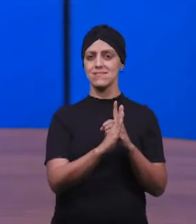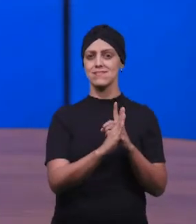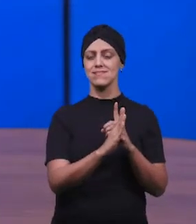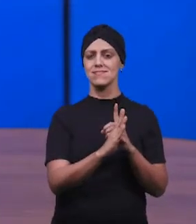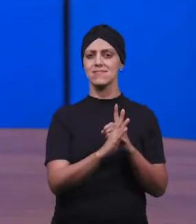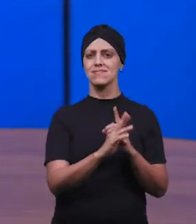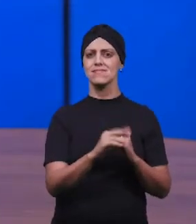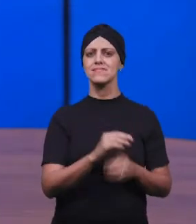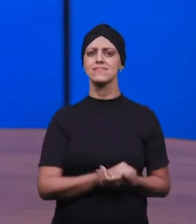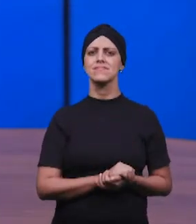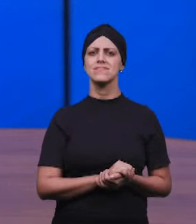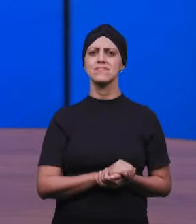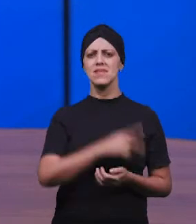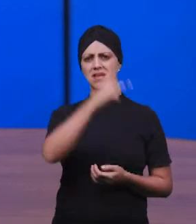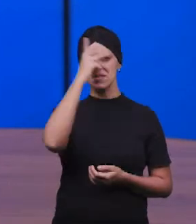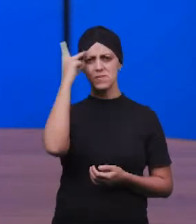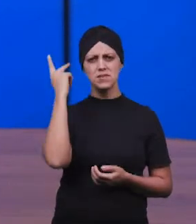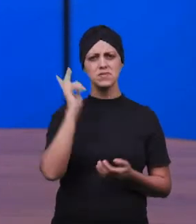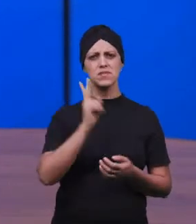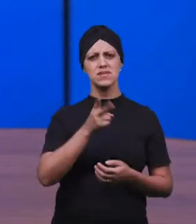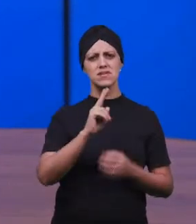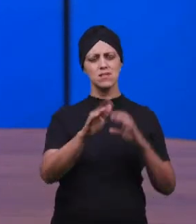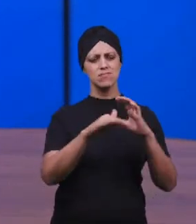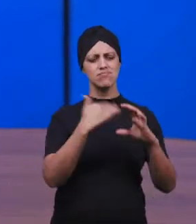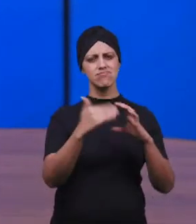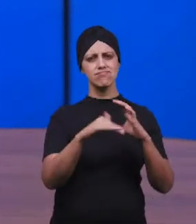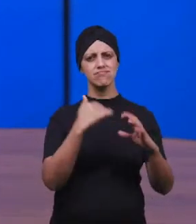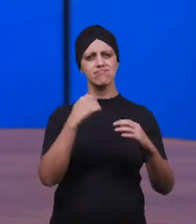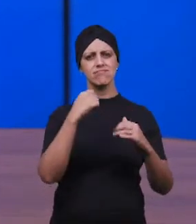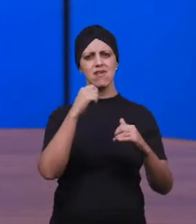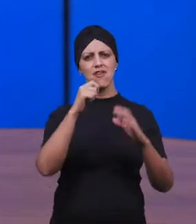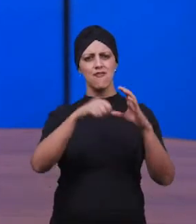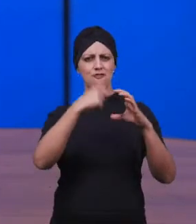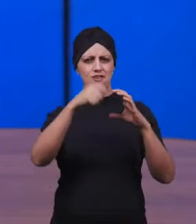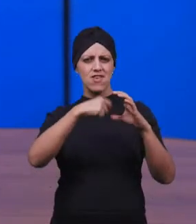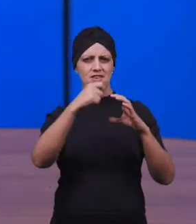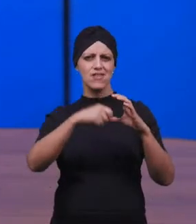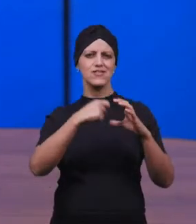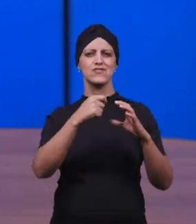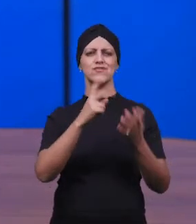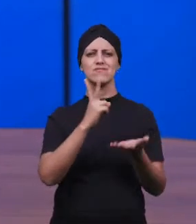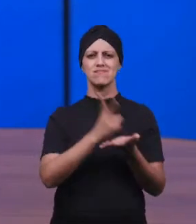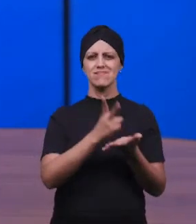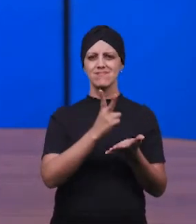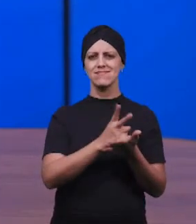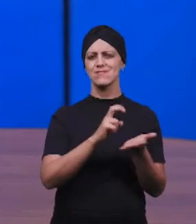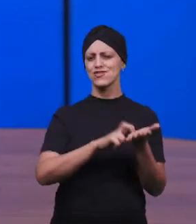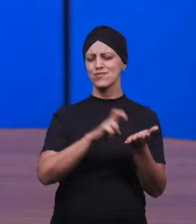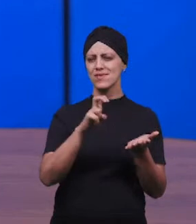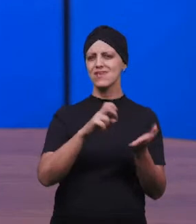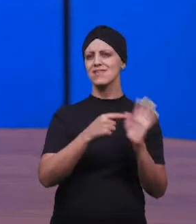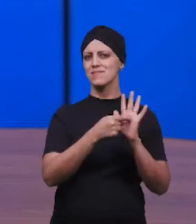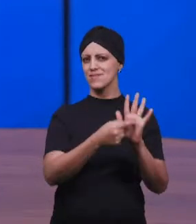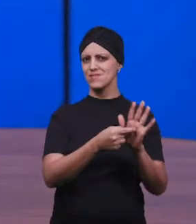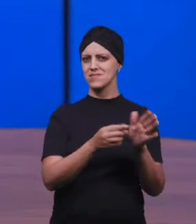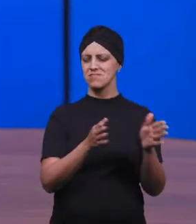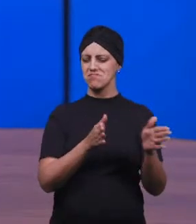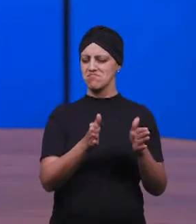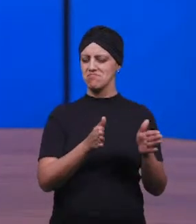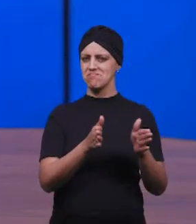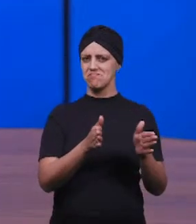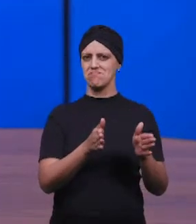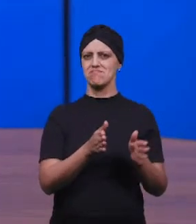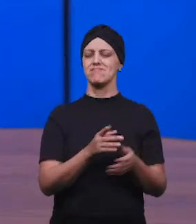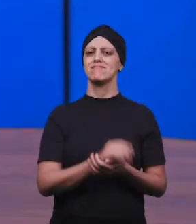Bíblica. E que essas respostas os nossos irmãos enviam sempre através dos vídeos, né? E nós passamos aqui pela manhã, ou transmitimos aqui pela manhã,